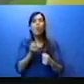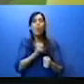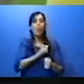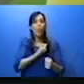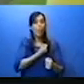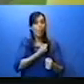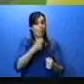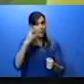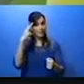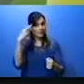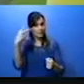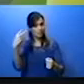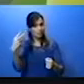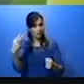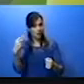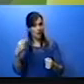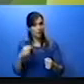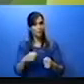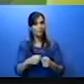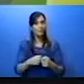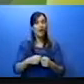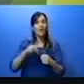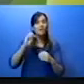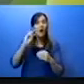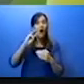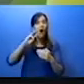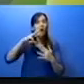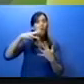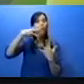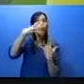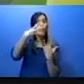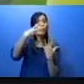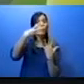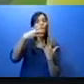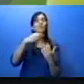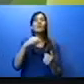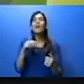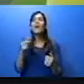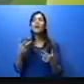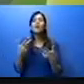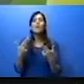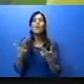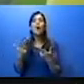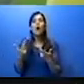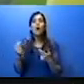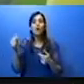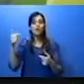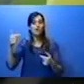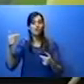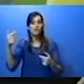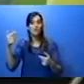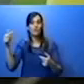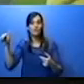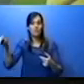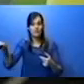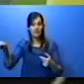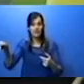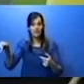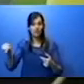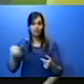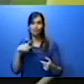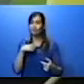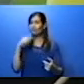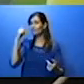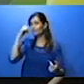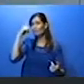Ou elevado ao cubo, resulta em 27. Não tem ideia, não sabe,